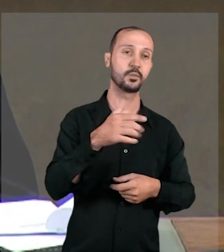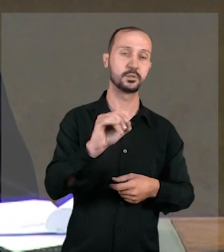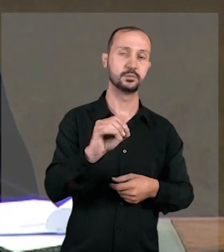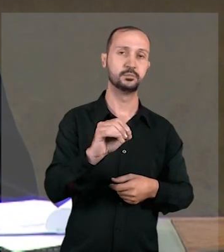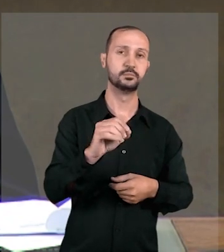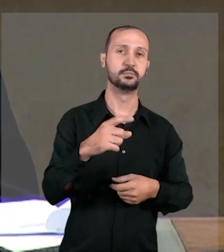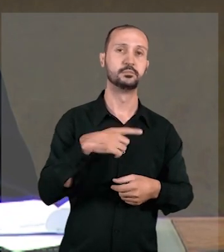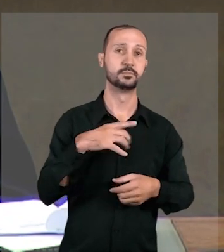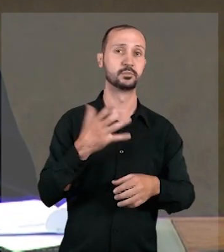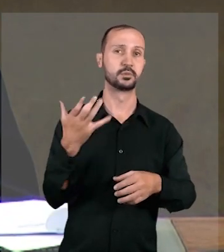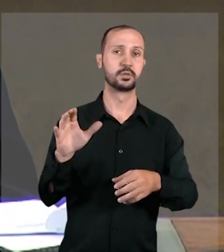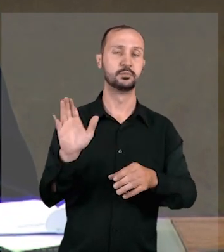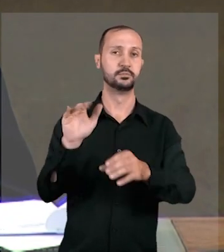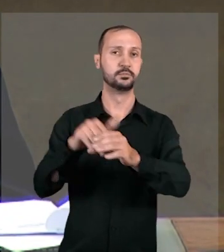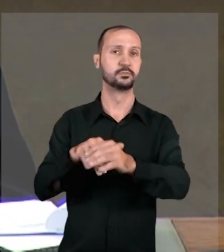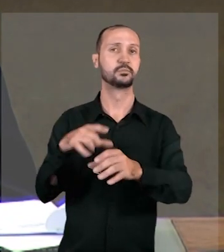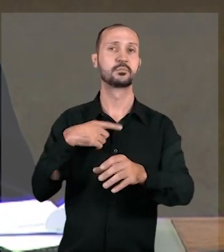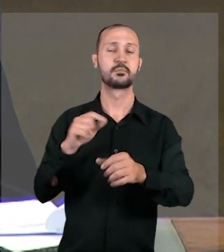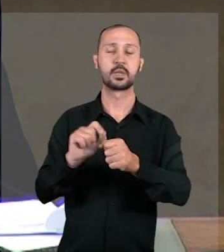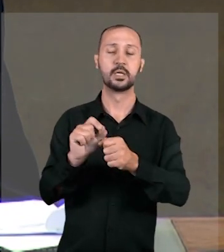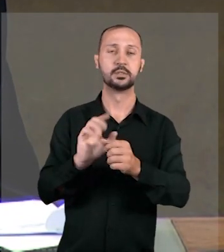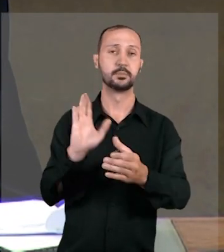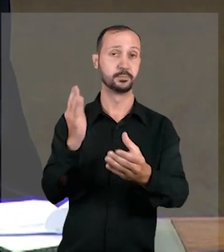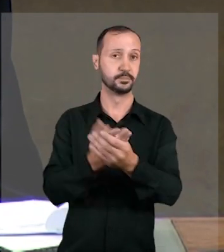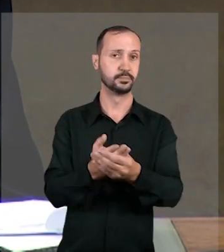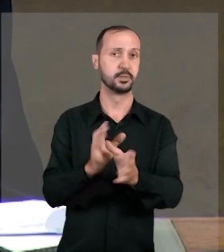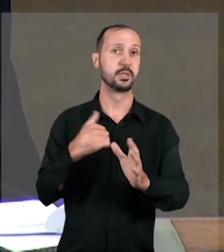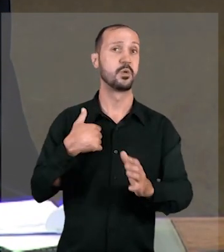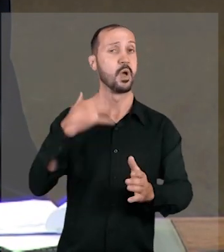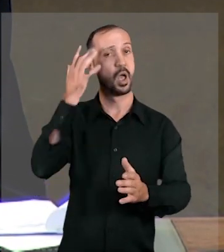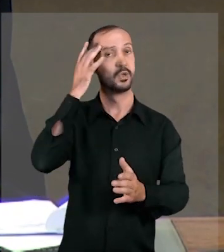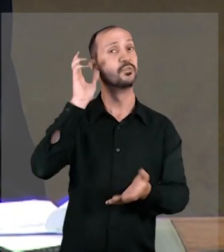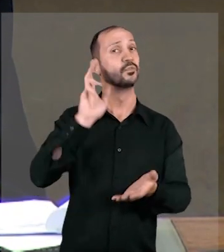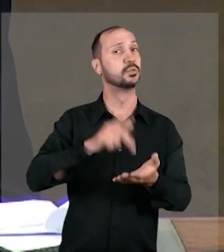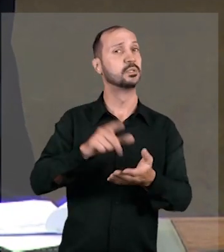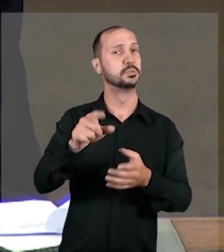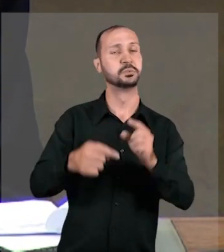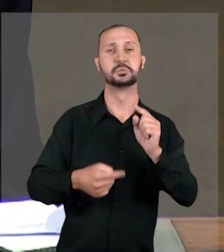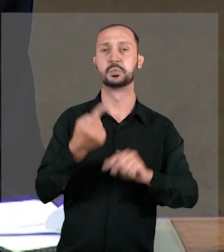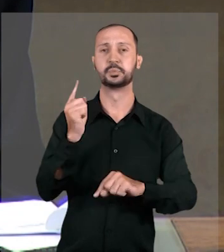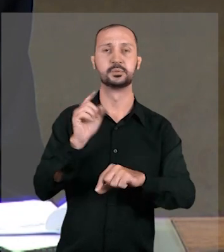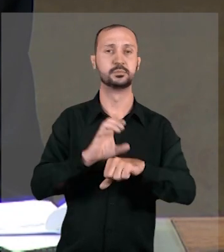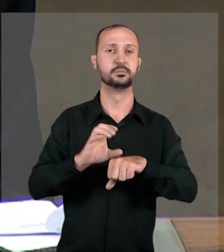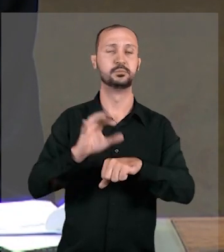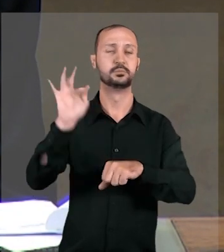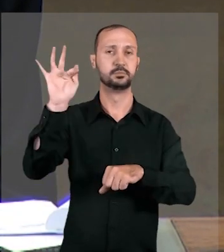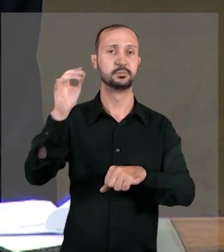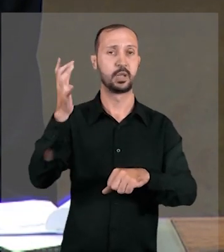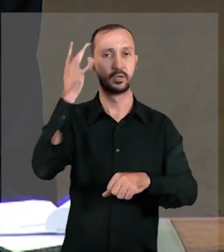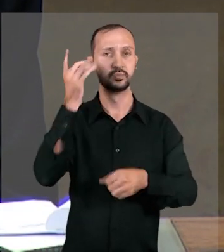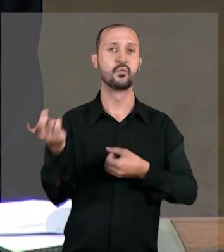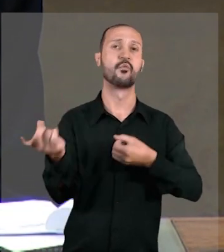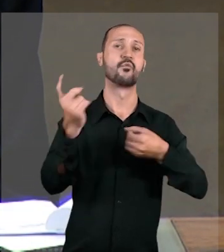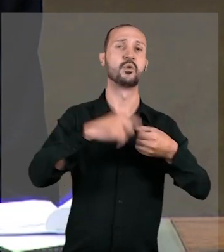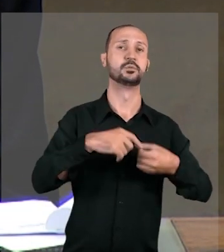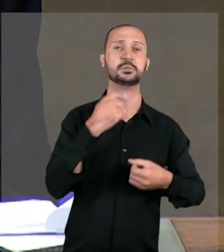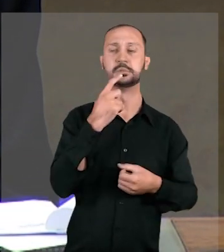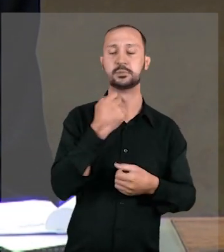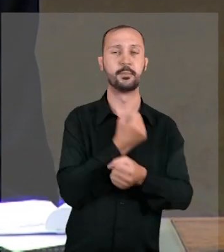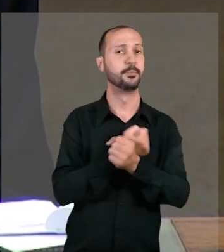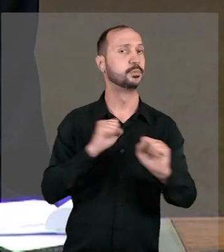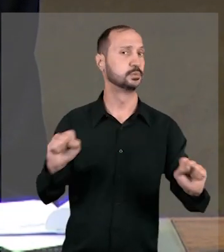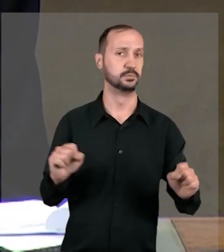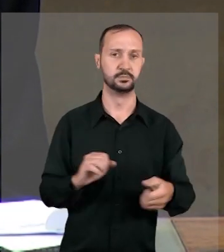sem antecipar voto, porque não há ação posta, eu acho que isso é inconstitucional. Eu acho que não há como retornar o regime de